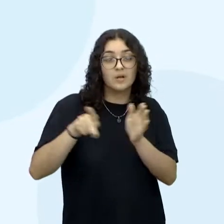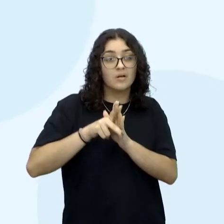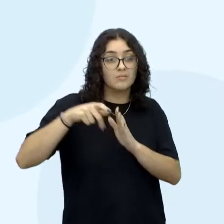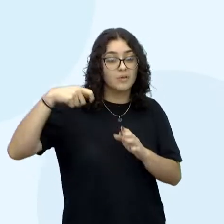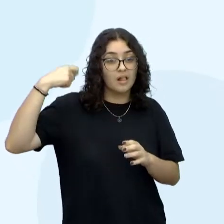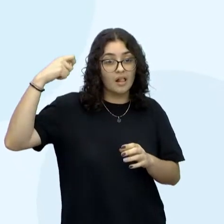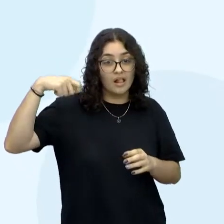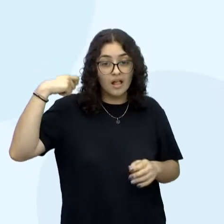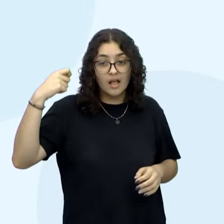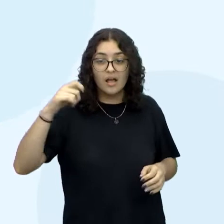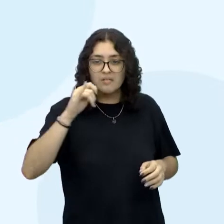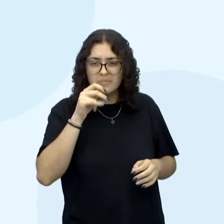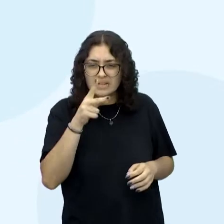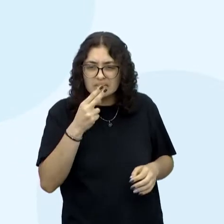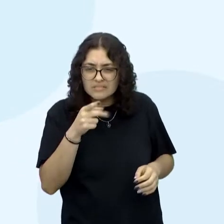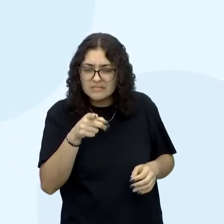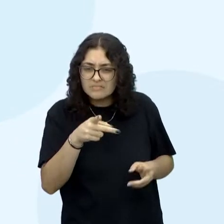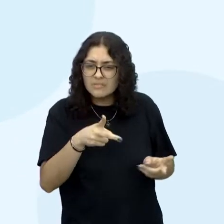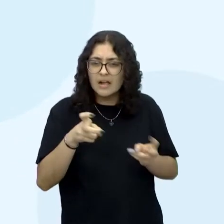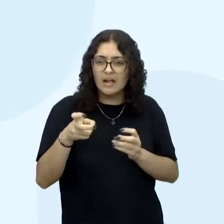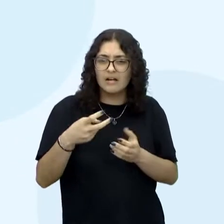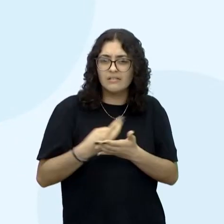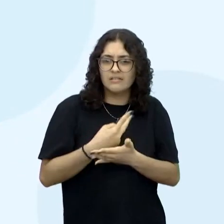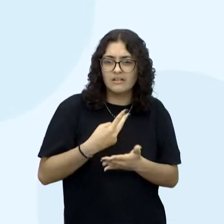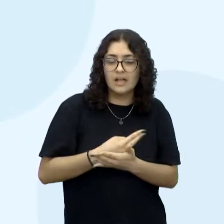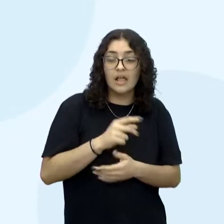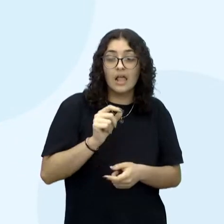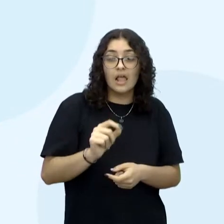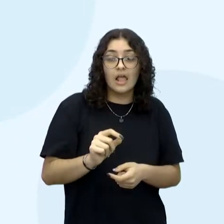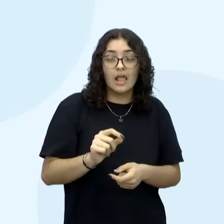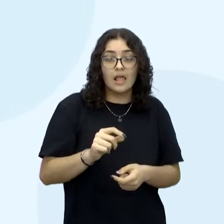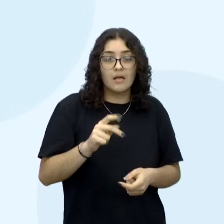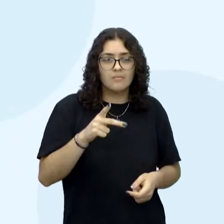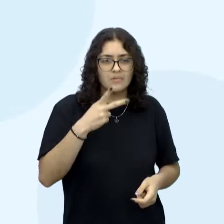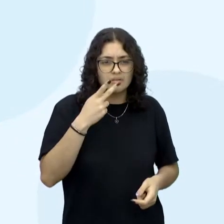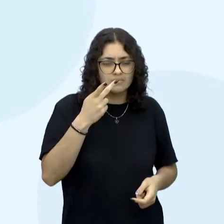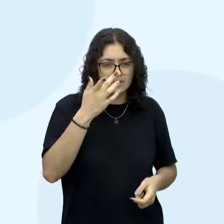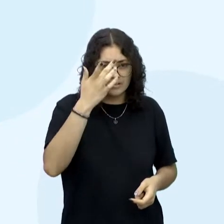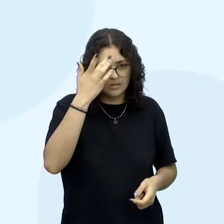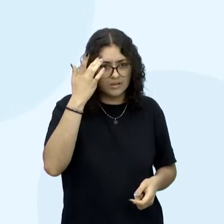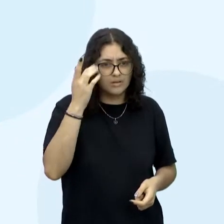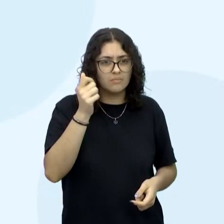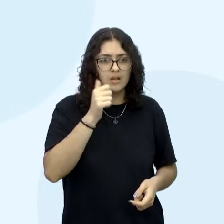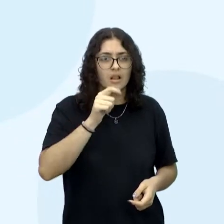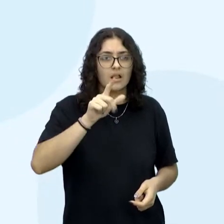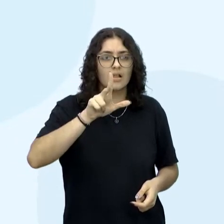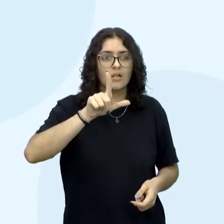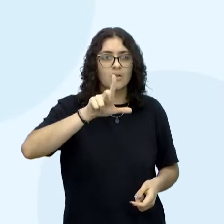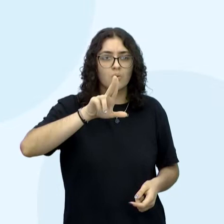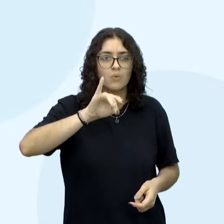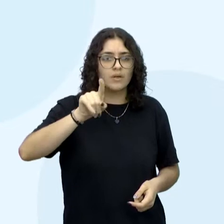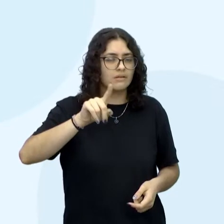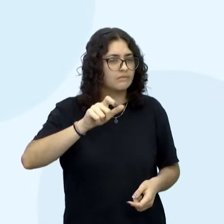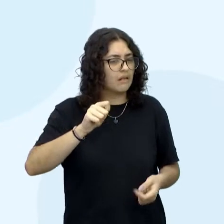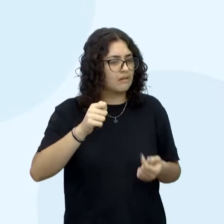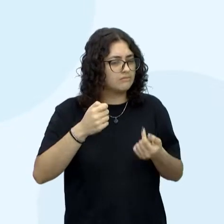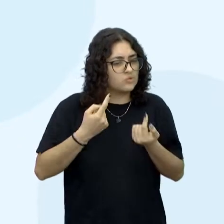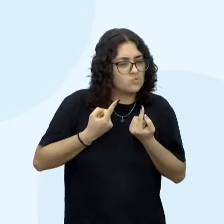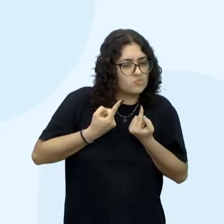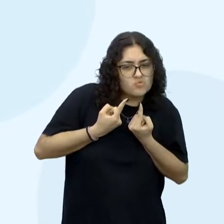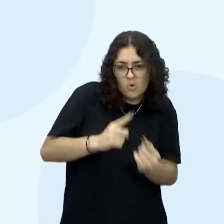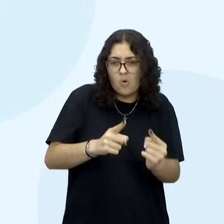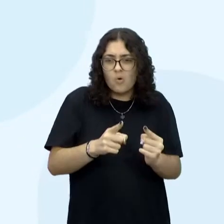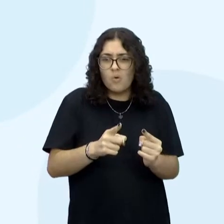pode causar um pouco de estranheza é o comportamento extremamente rebelde da protagonista Luísa, que se opõe